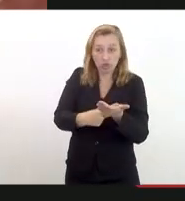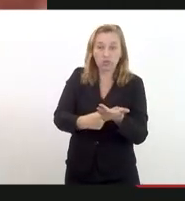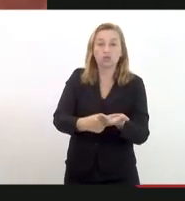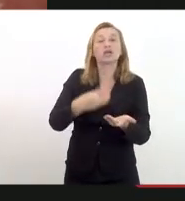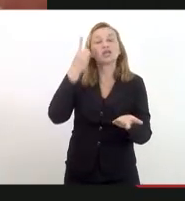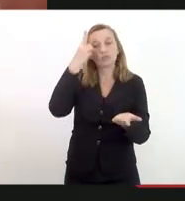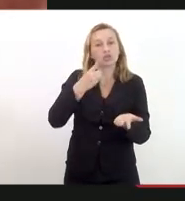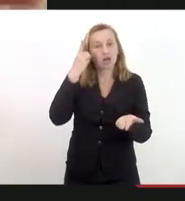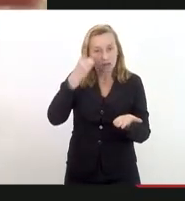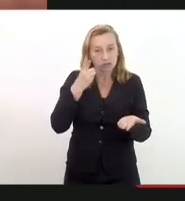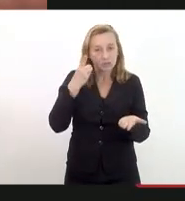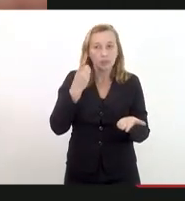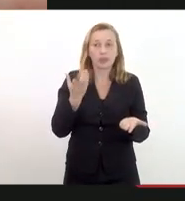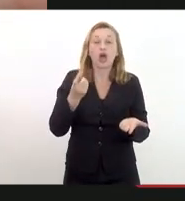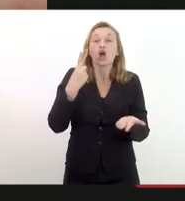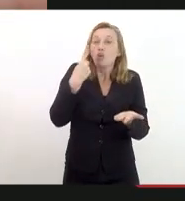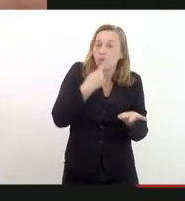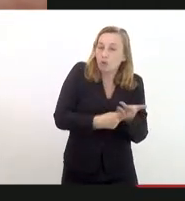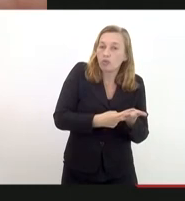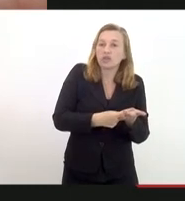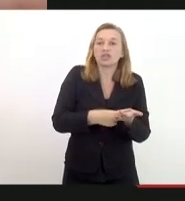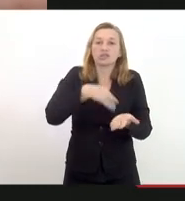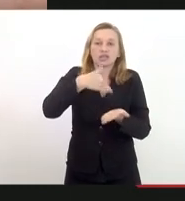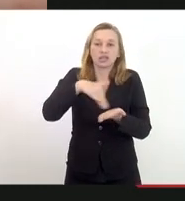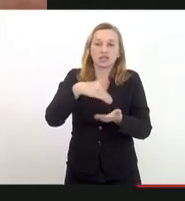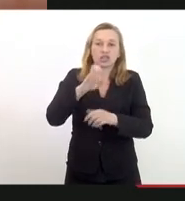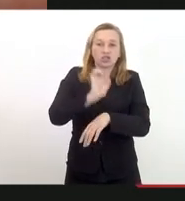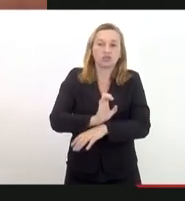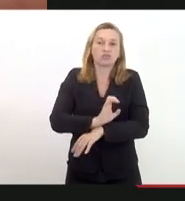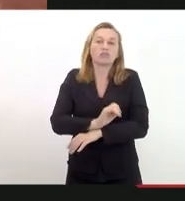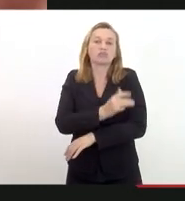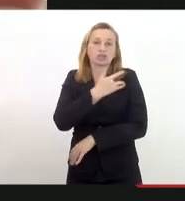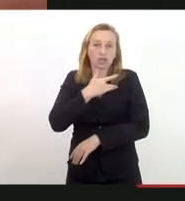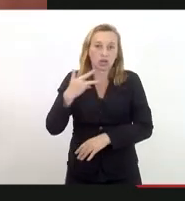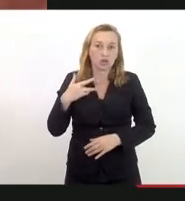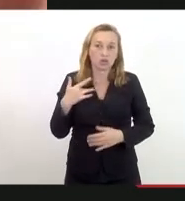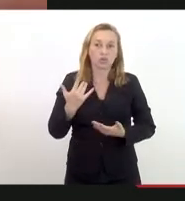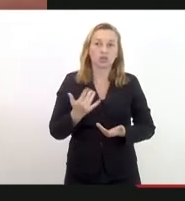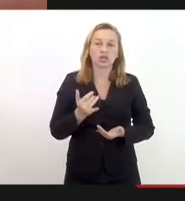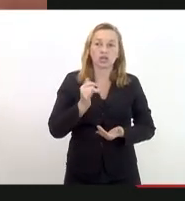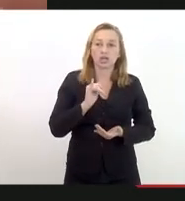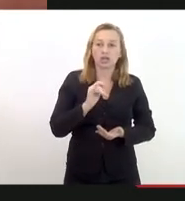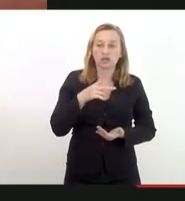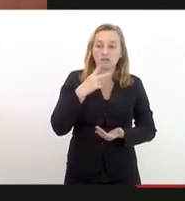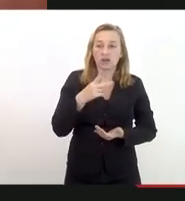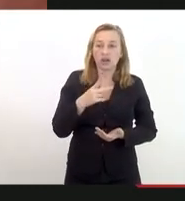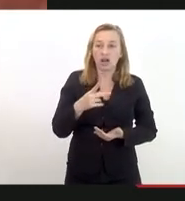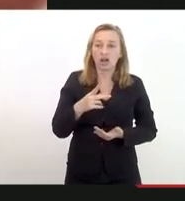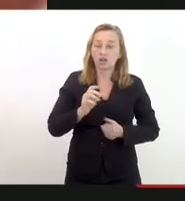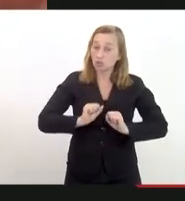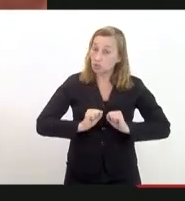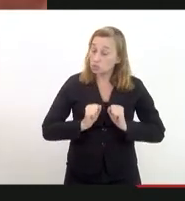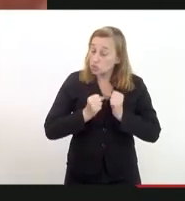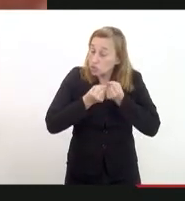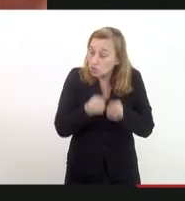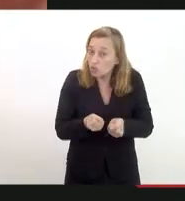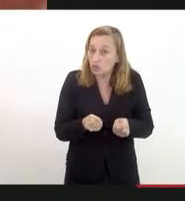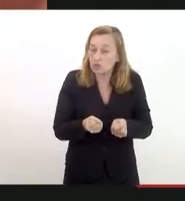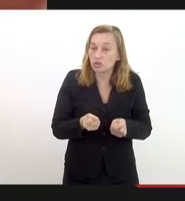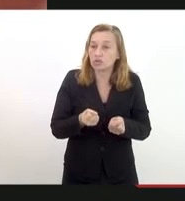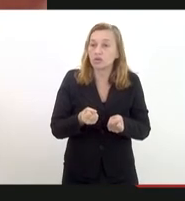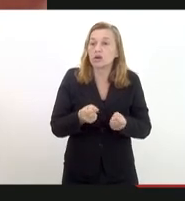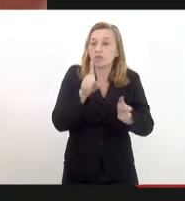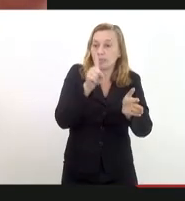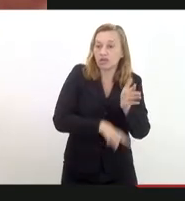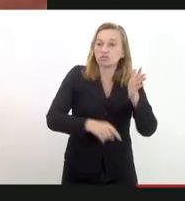deputado, o compromisso da Secretaria Estadual de Saúde envidar todos os esforços necessários para minimizar o impacto da